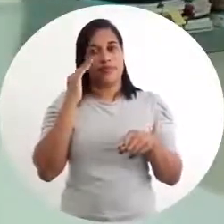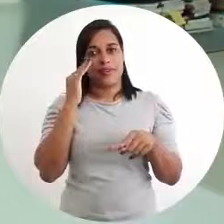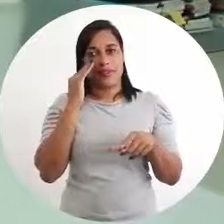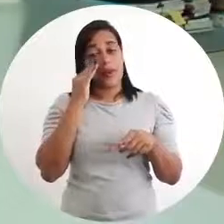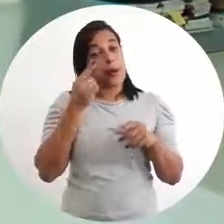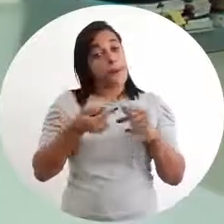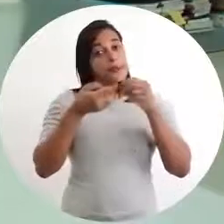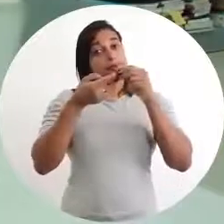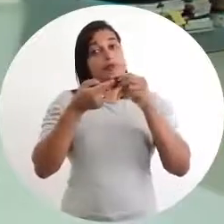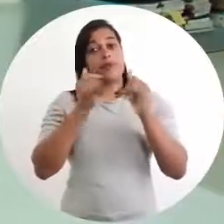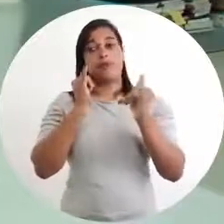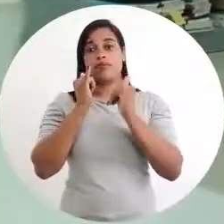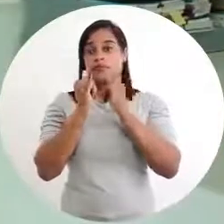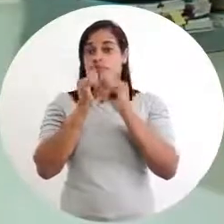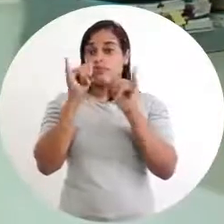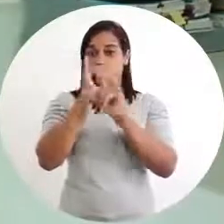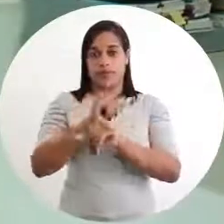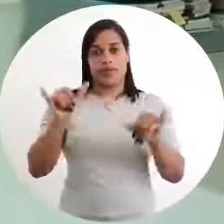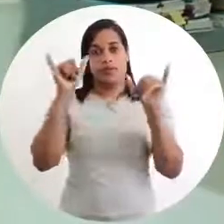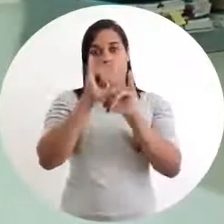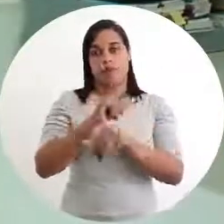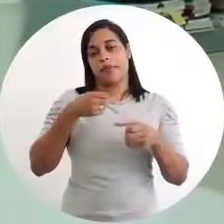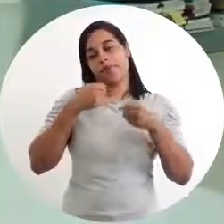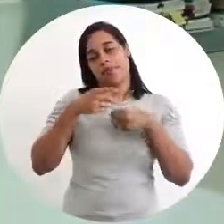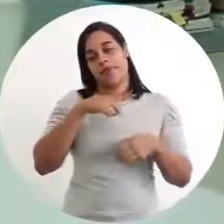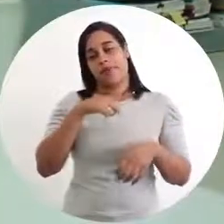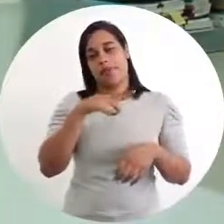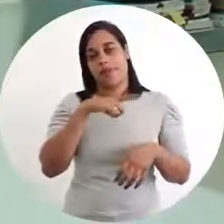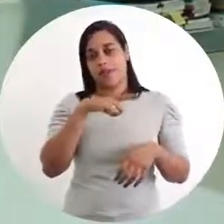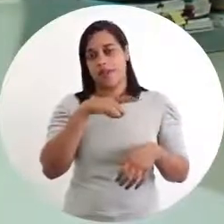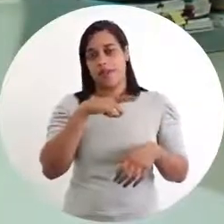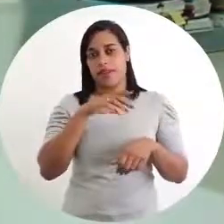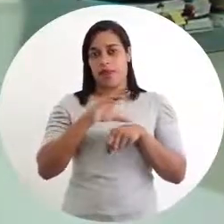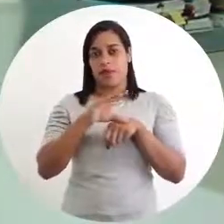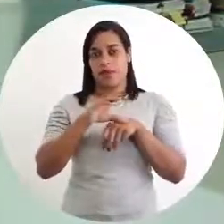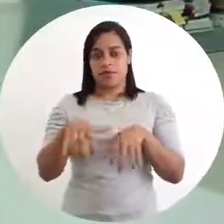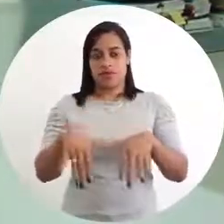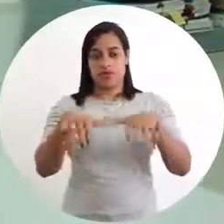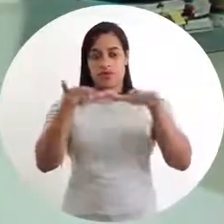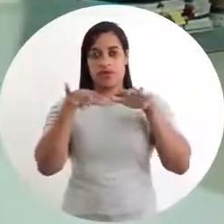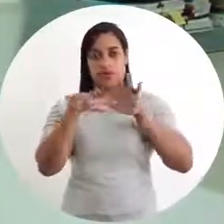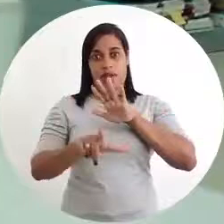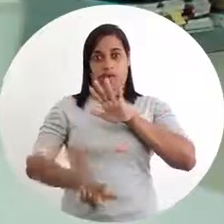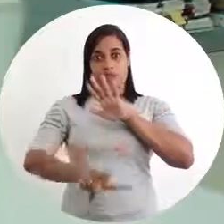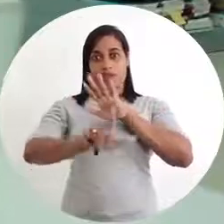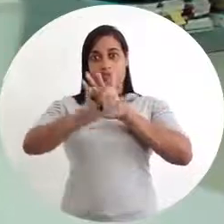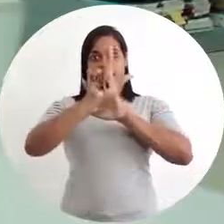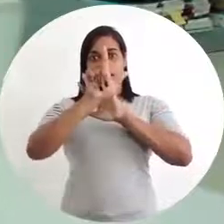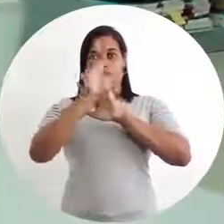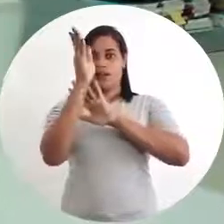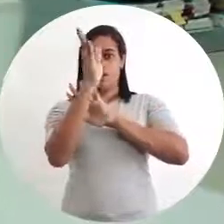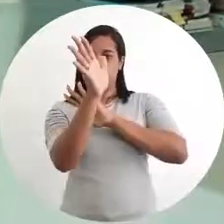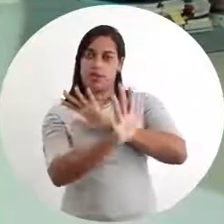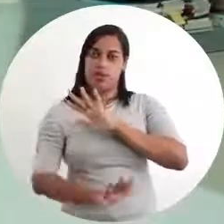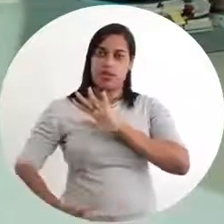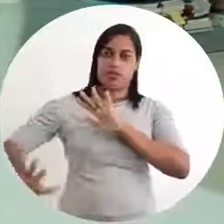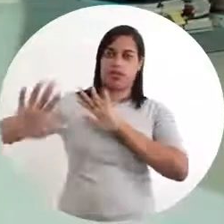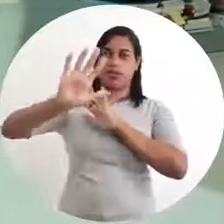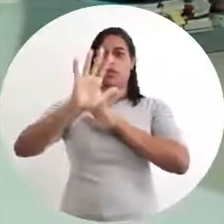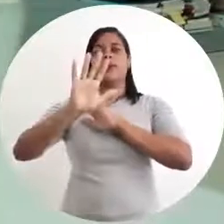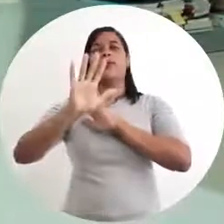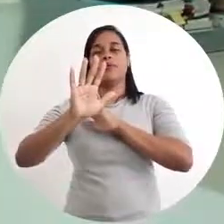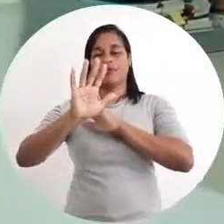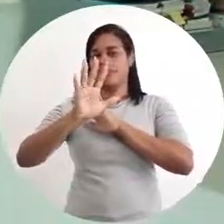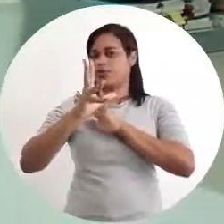e principalmente na mídia, a quantidade de informações que a gente tem. A Constituição ela é a lei maior do nosso ordenamento jurídico.